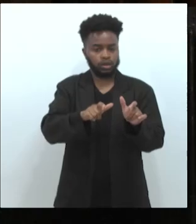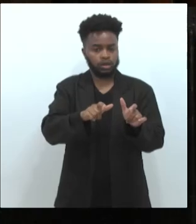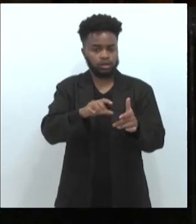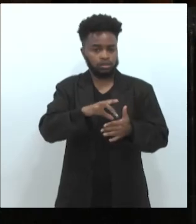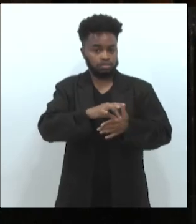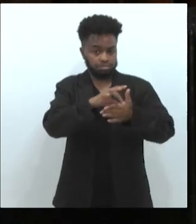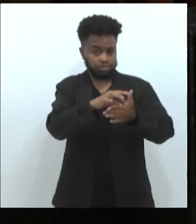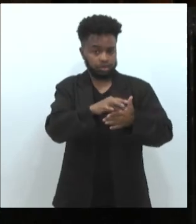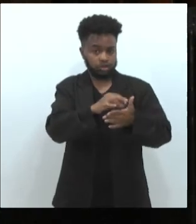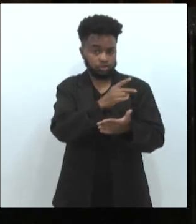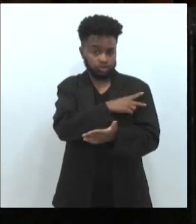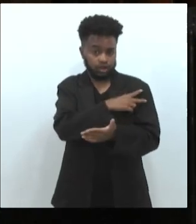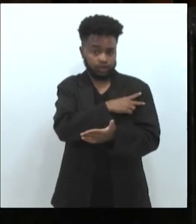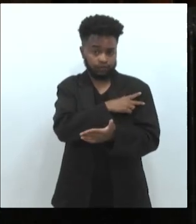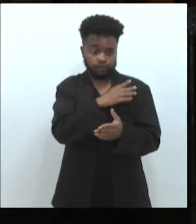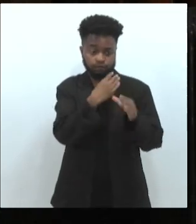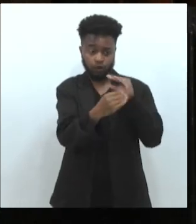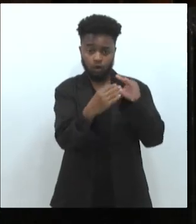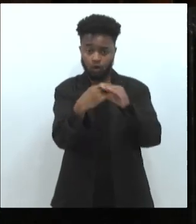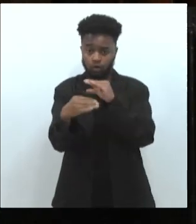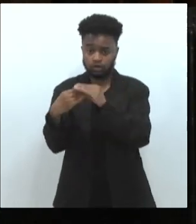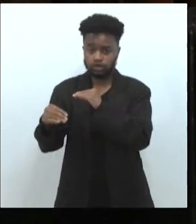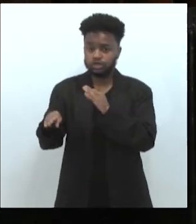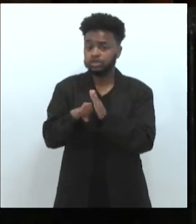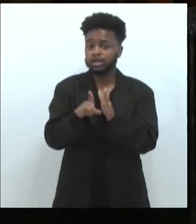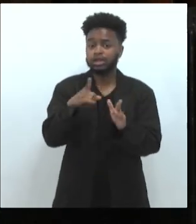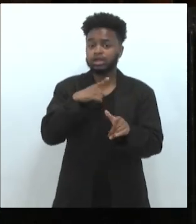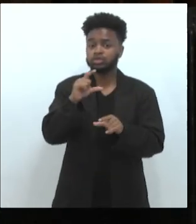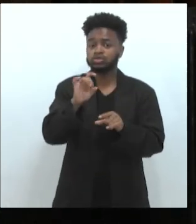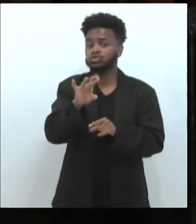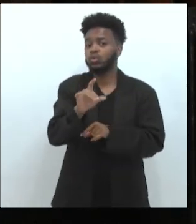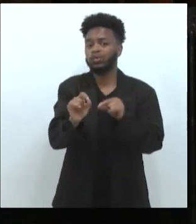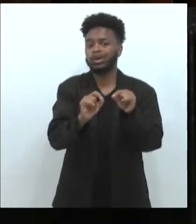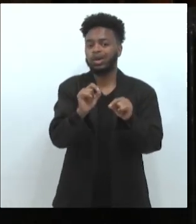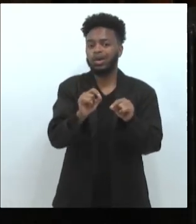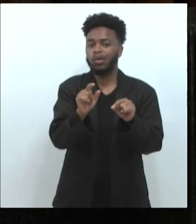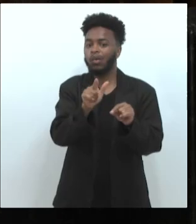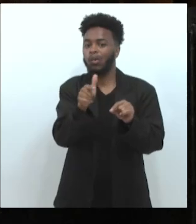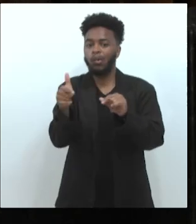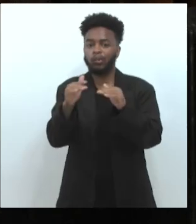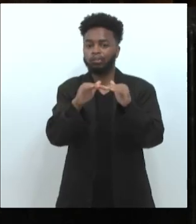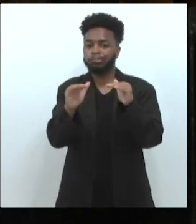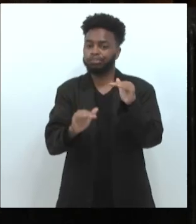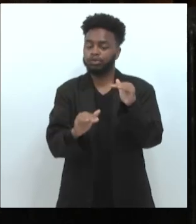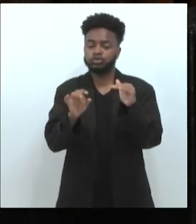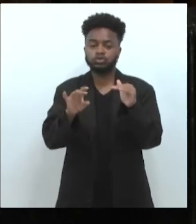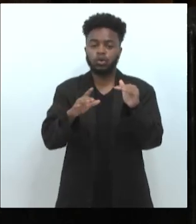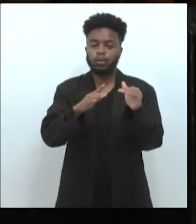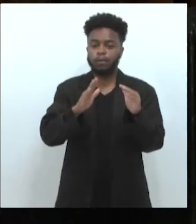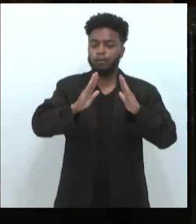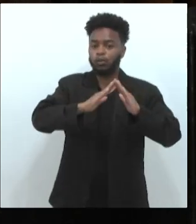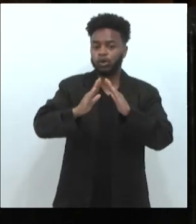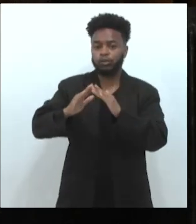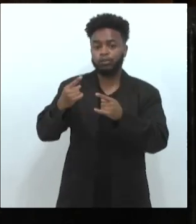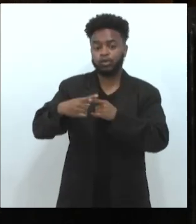vaza, e quando lá chega, só tem trabalhador, só tem morador, porque